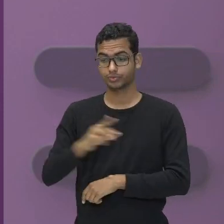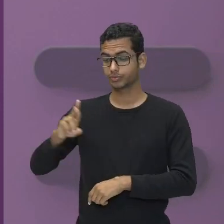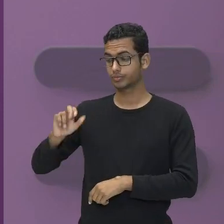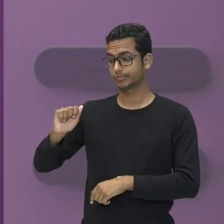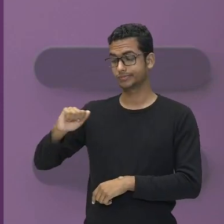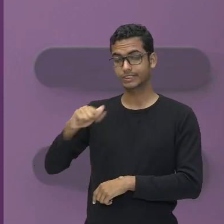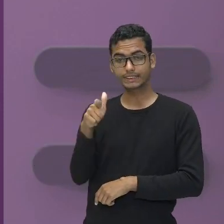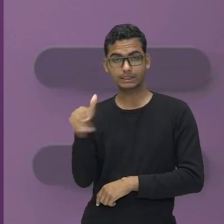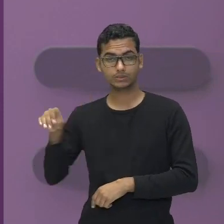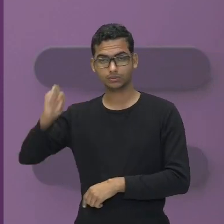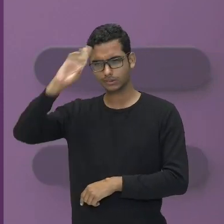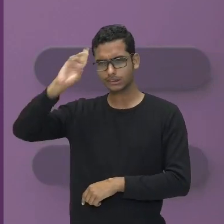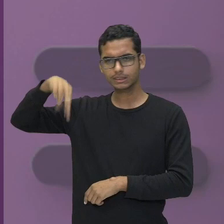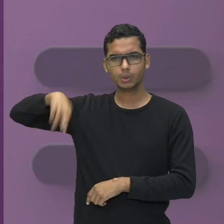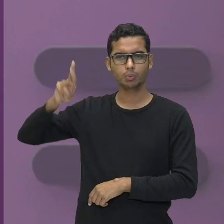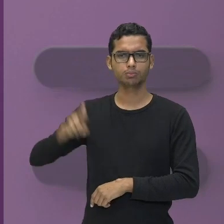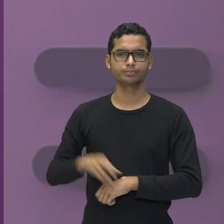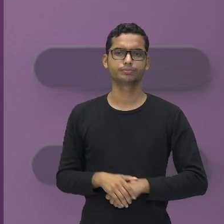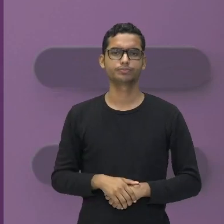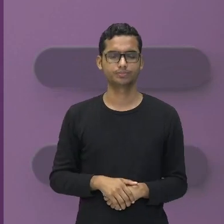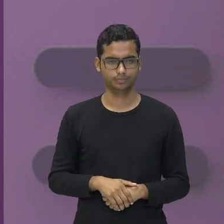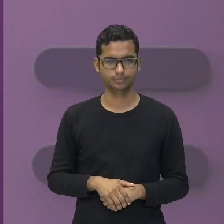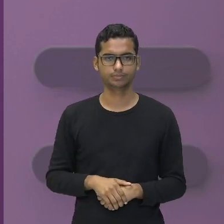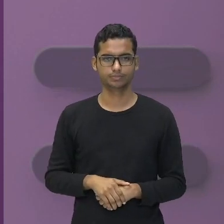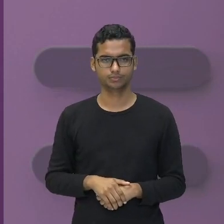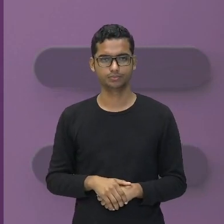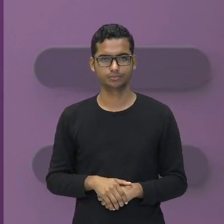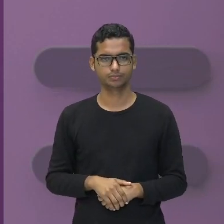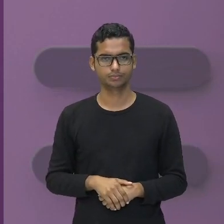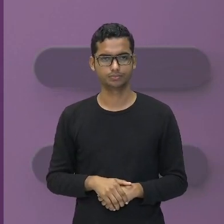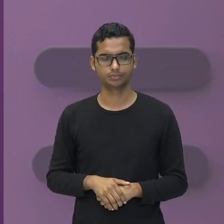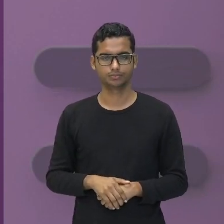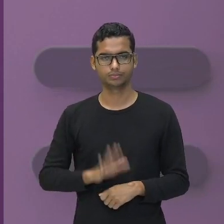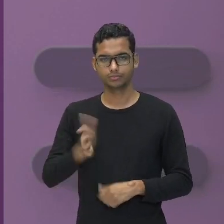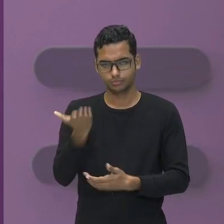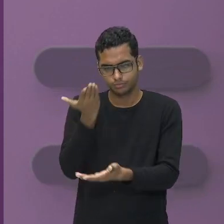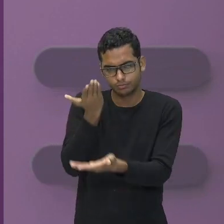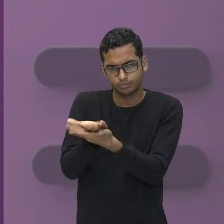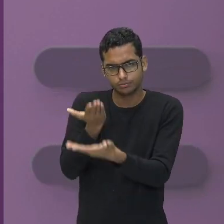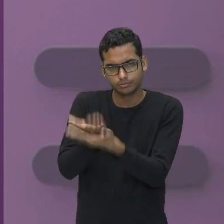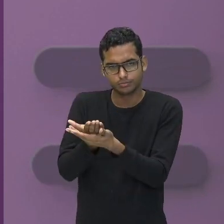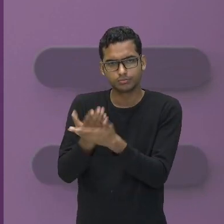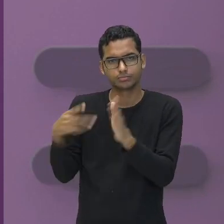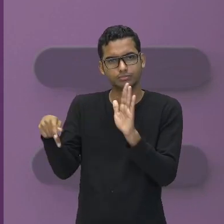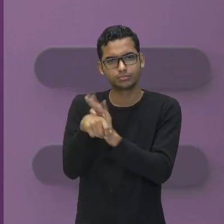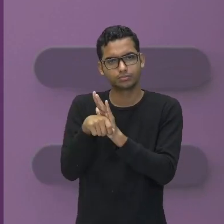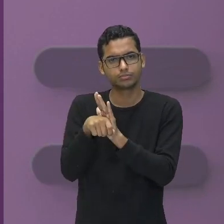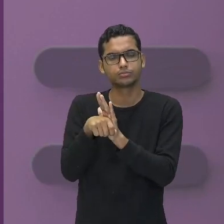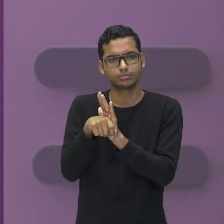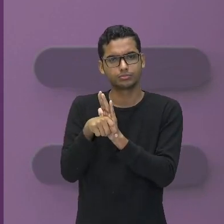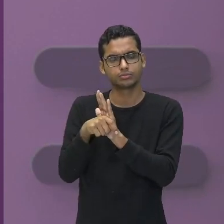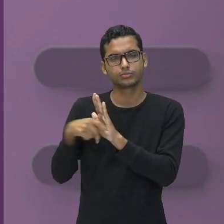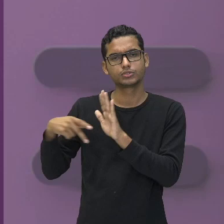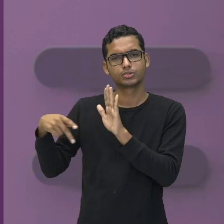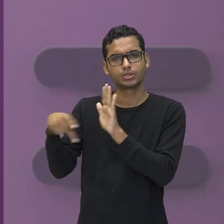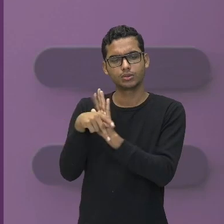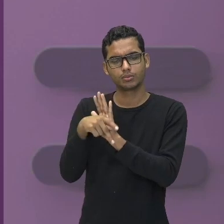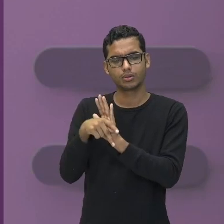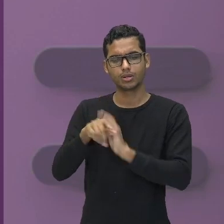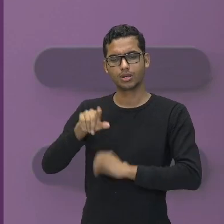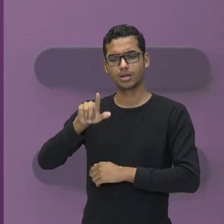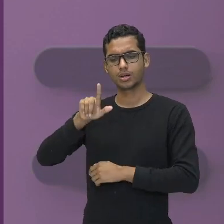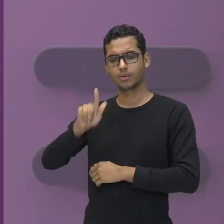tanto na progressão geométrica quanto na progressão aritmética, a razão ela é um fator ali fundamental,